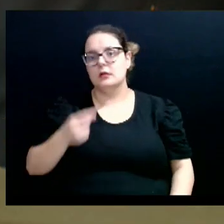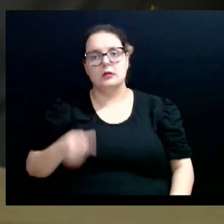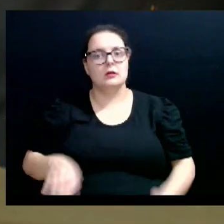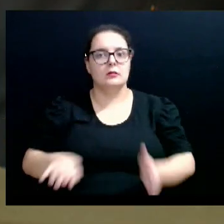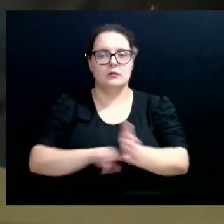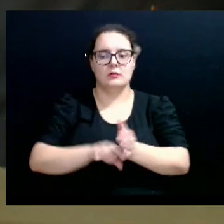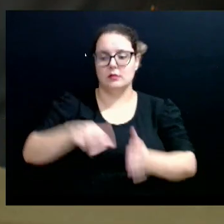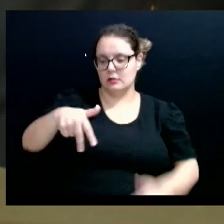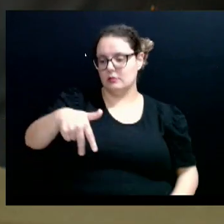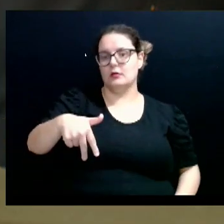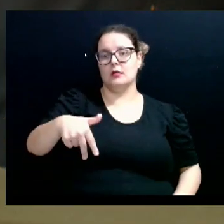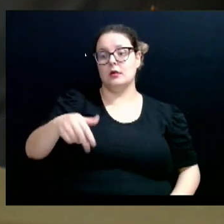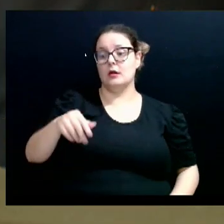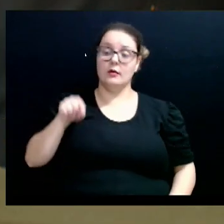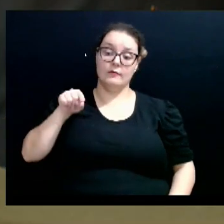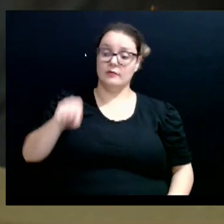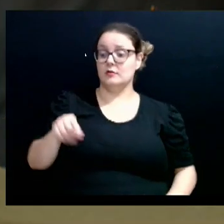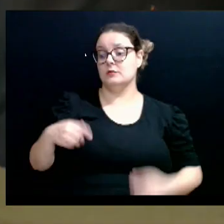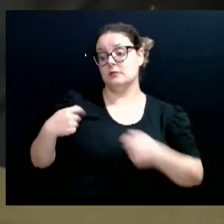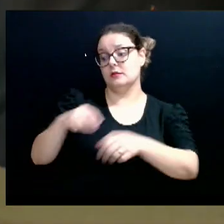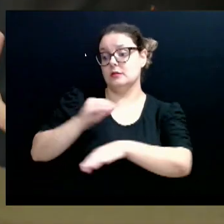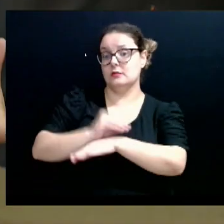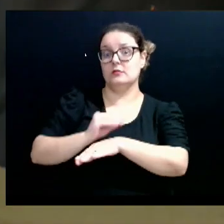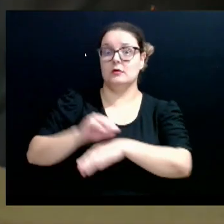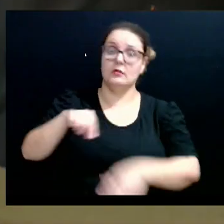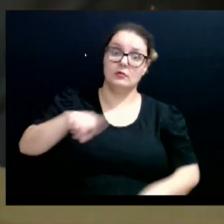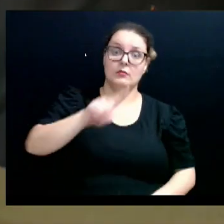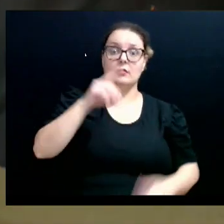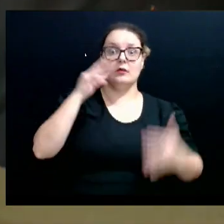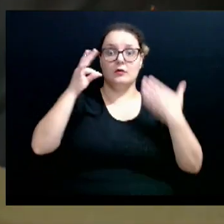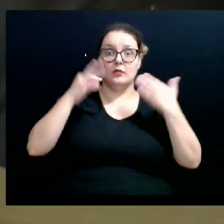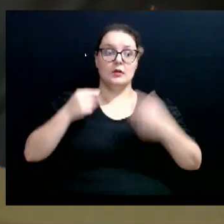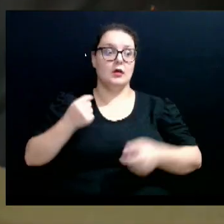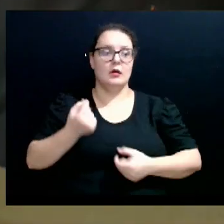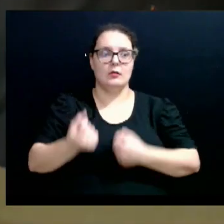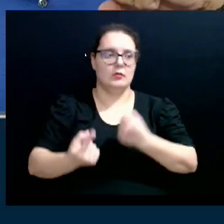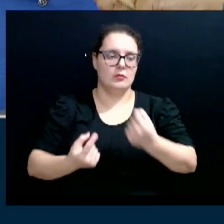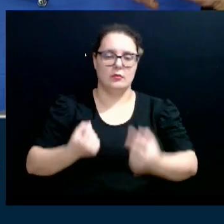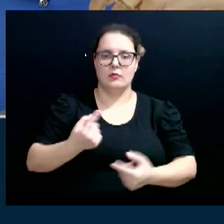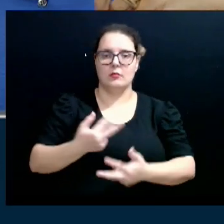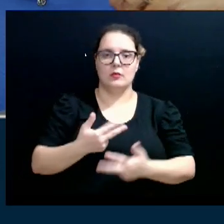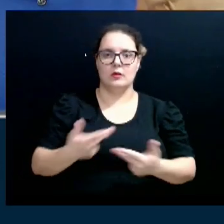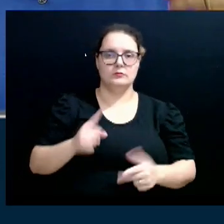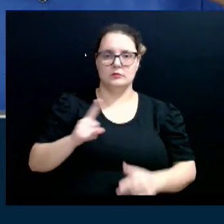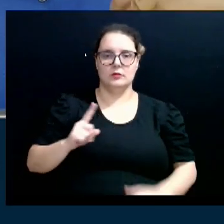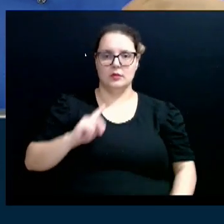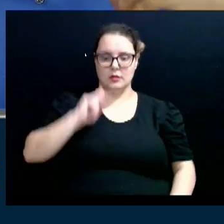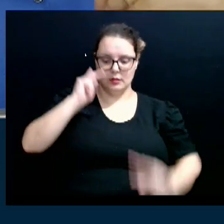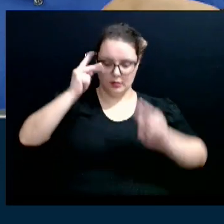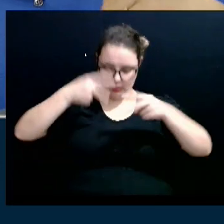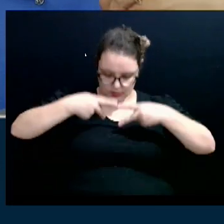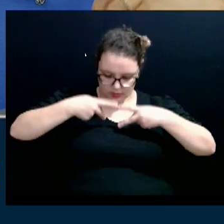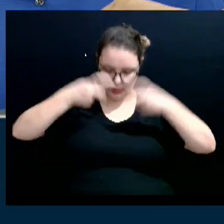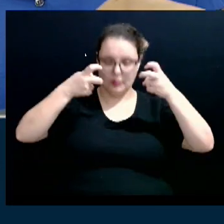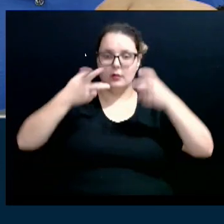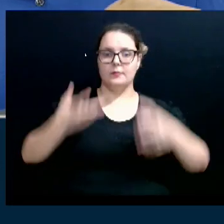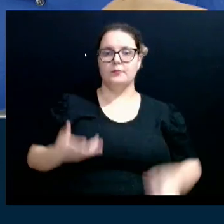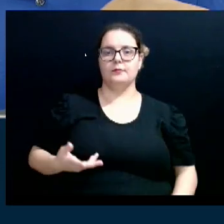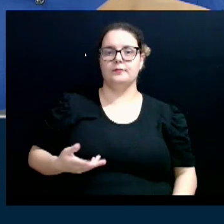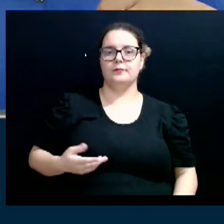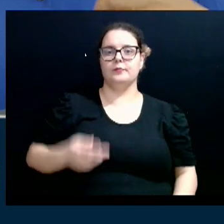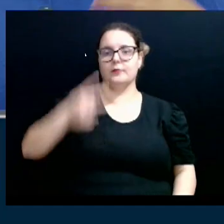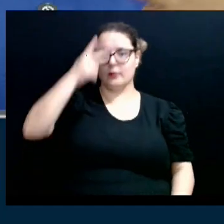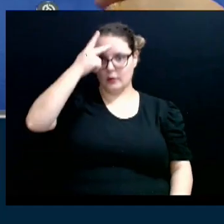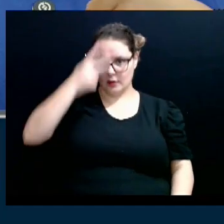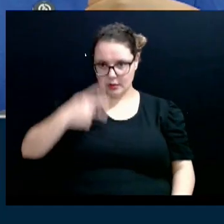tem que se cuidar, né, pega e vai fazer alguma coisa". Isso tem que ser uma alta percepção, você precisa